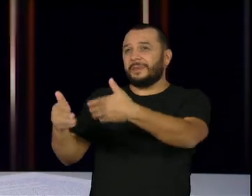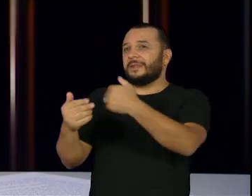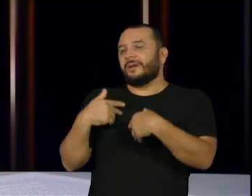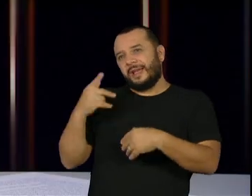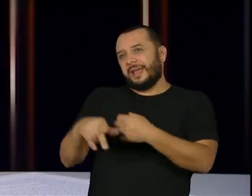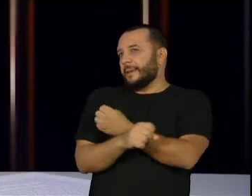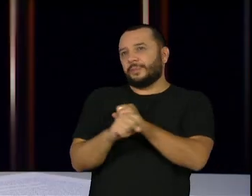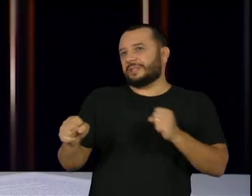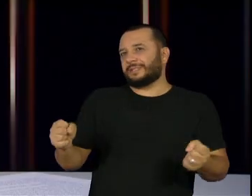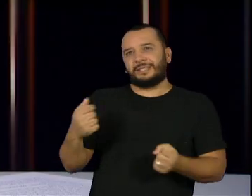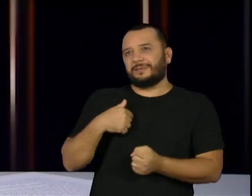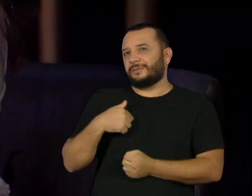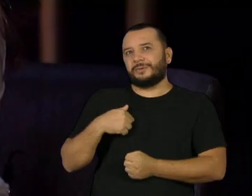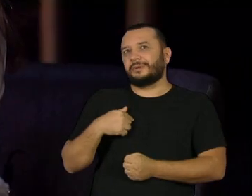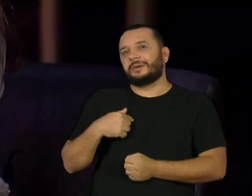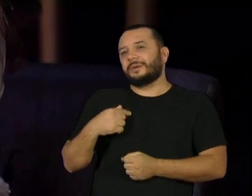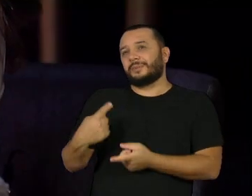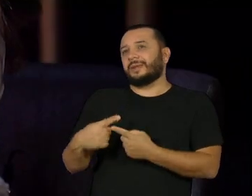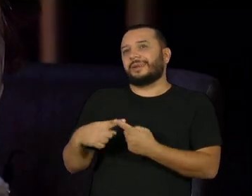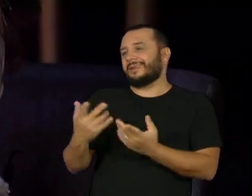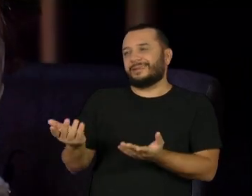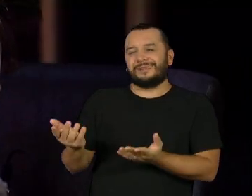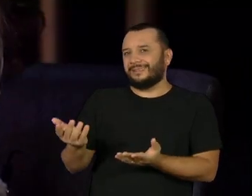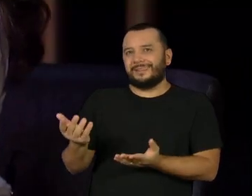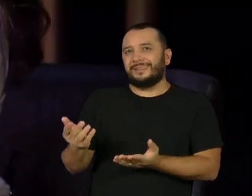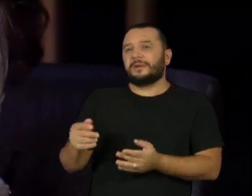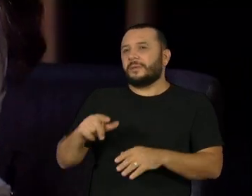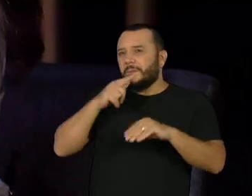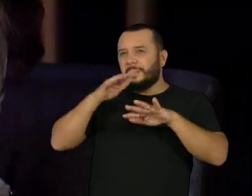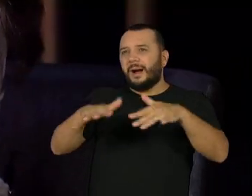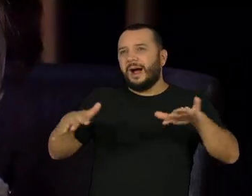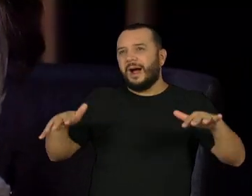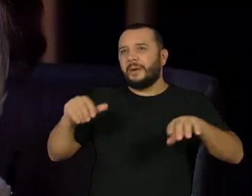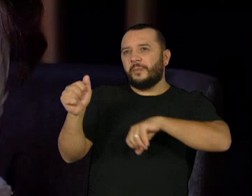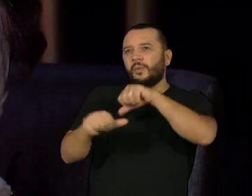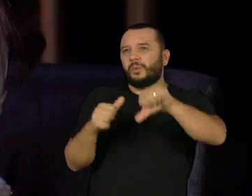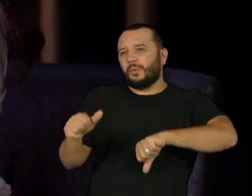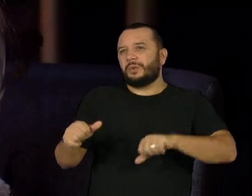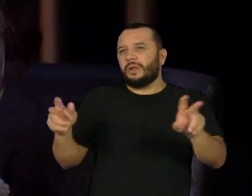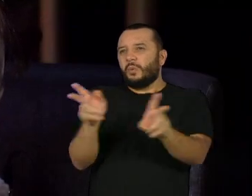serem refeitos até por ele mesmo, né? Porque o mar muda, o vento muda,